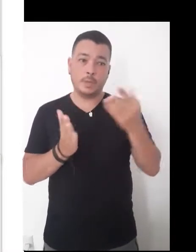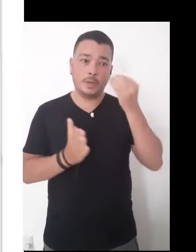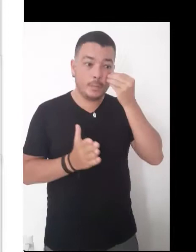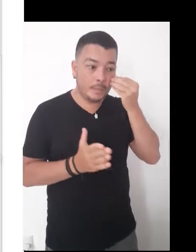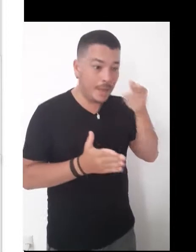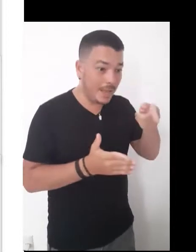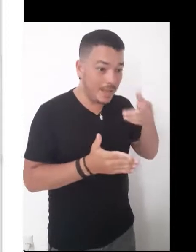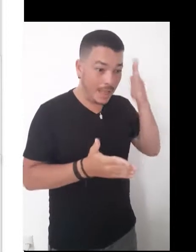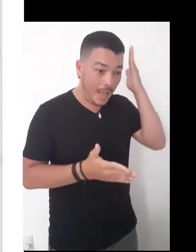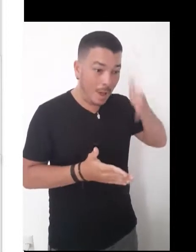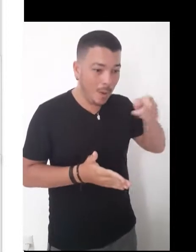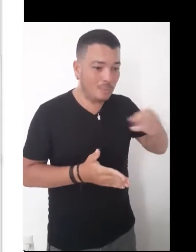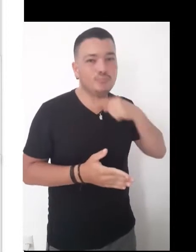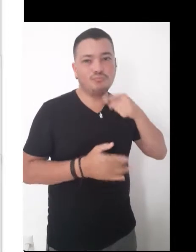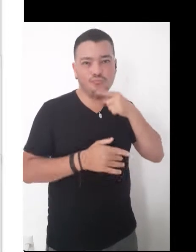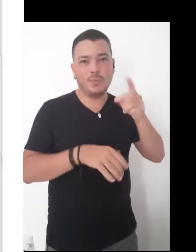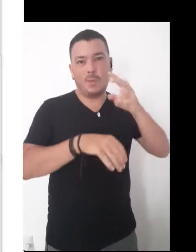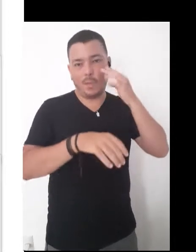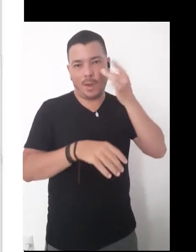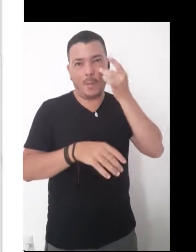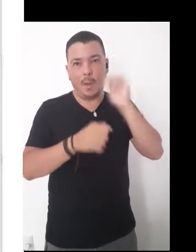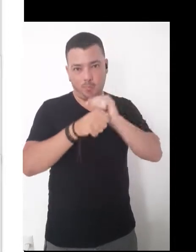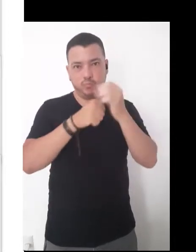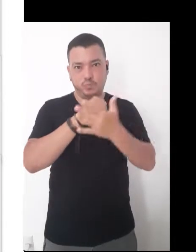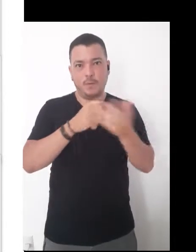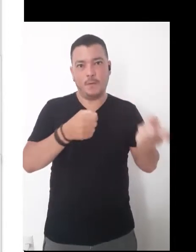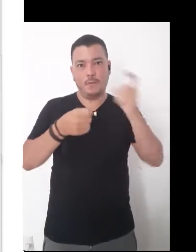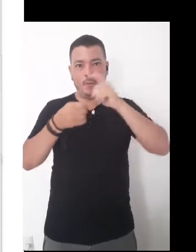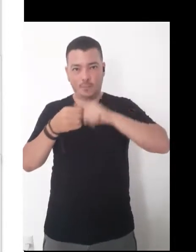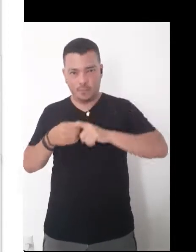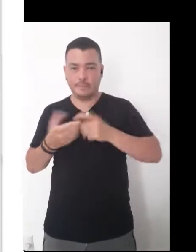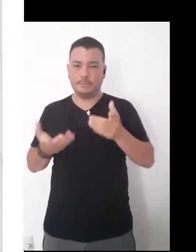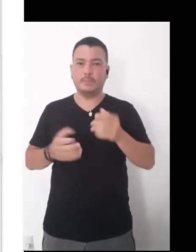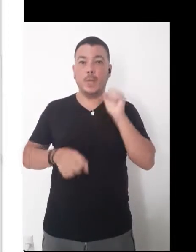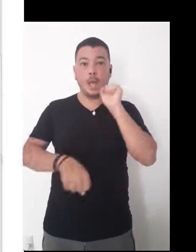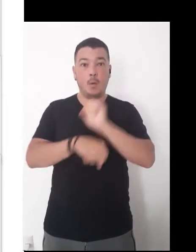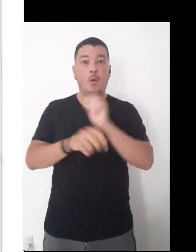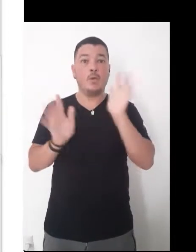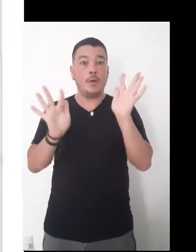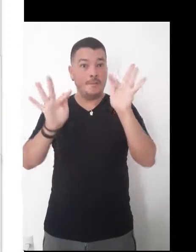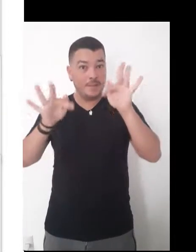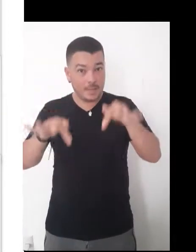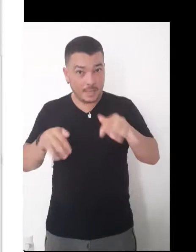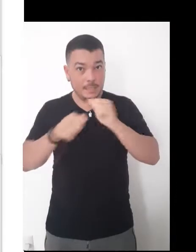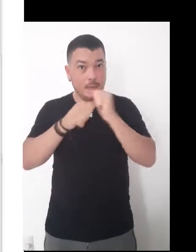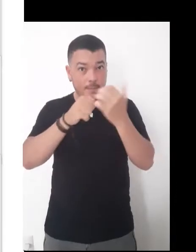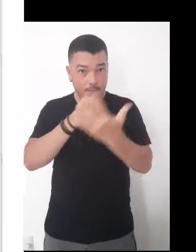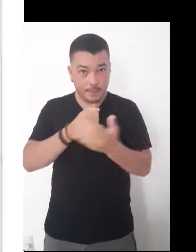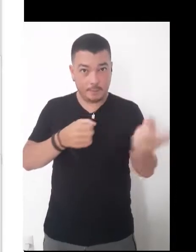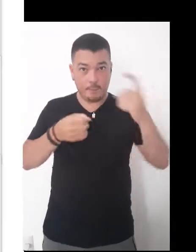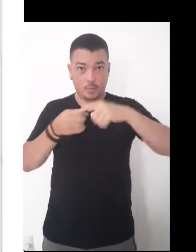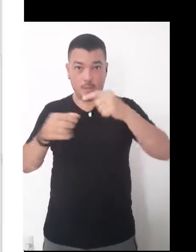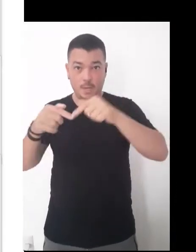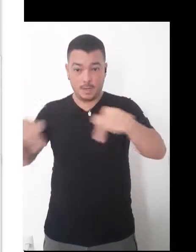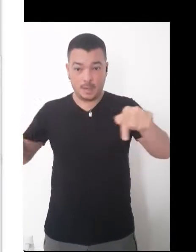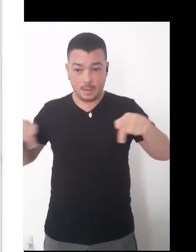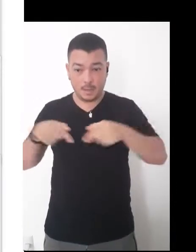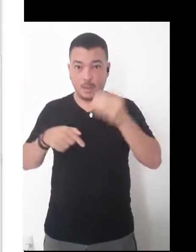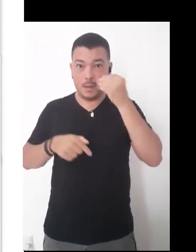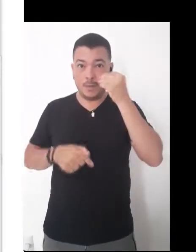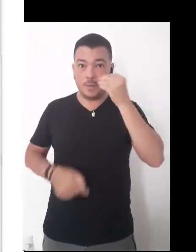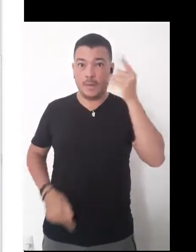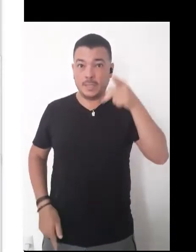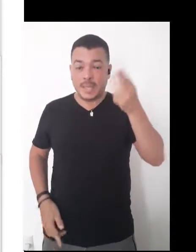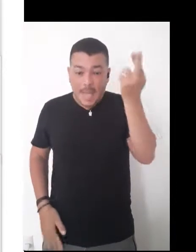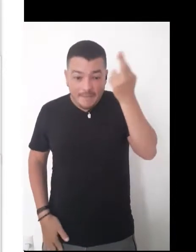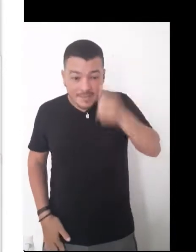né? Voltando desse caos, dessa pandemia, uma vez lá no laboratório, minha ideia é que a gente faça um intensivão em algum momento para a